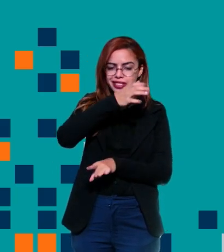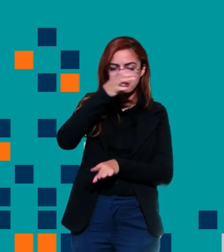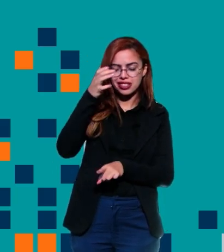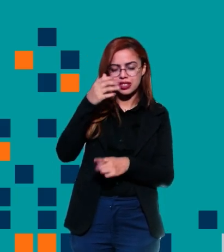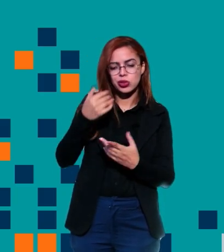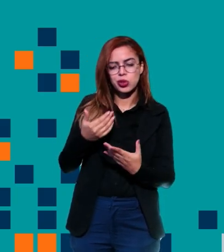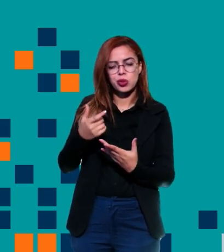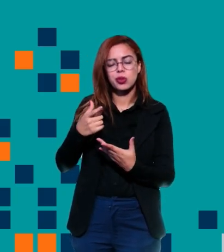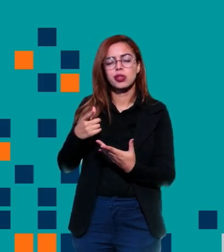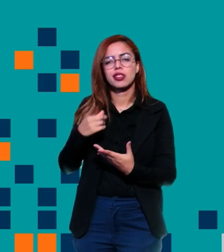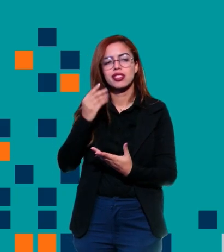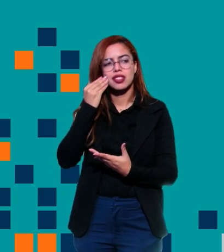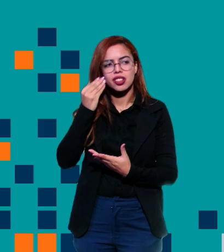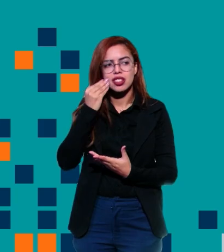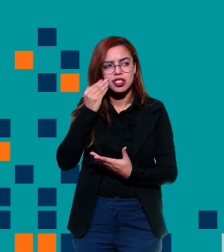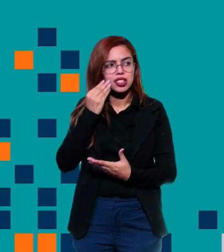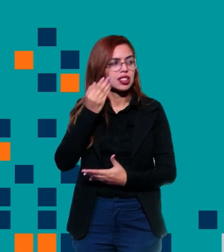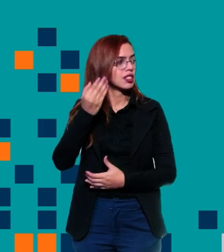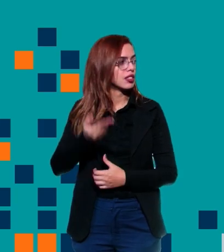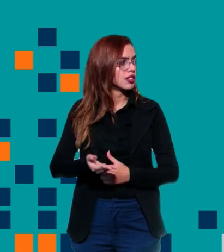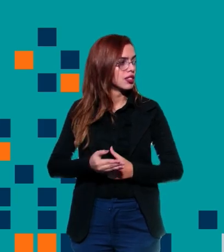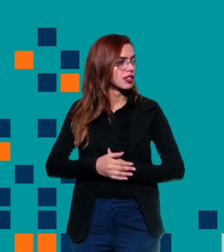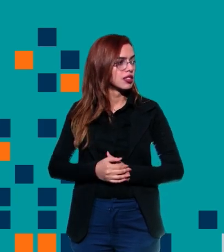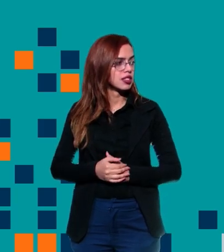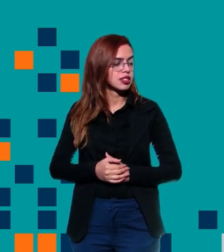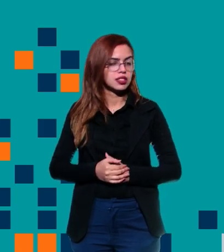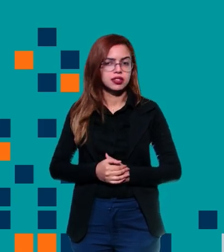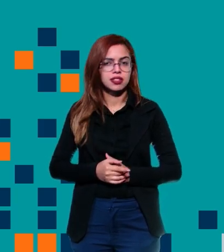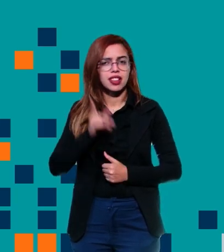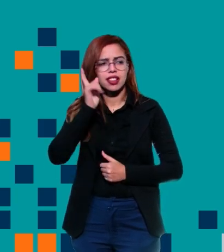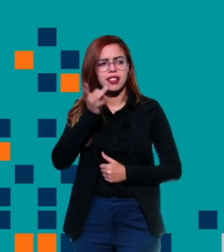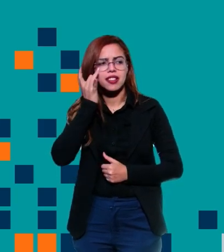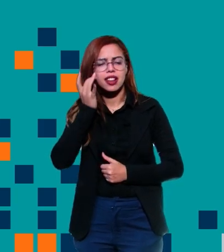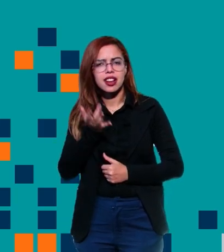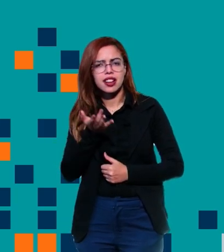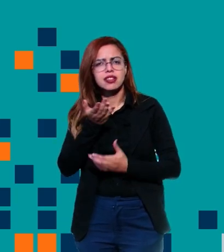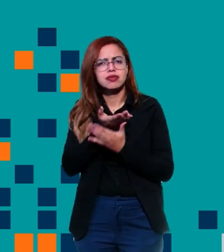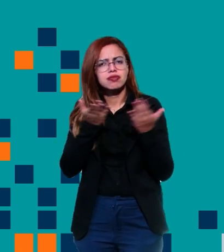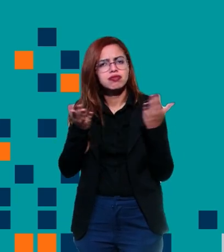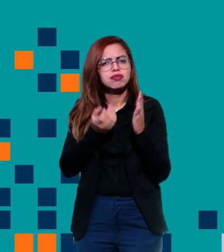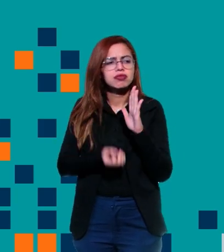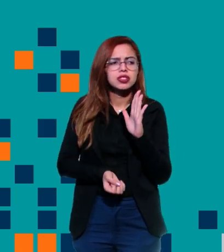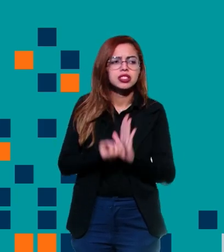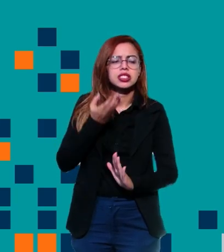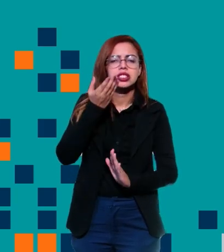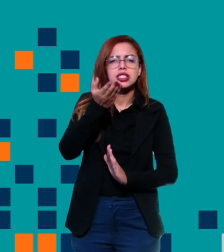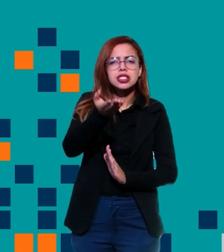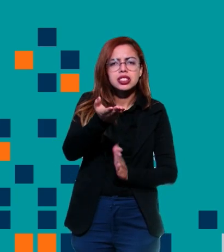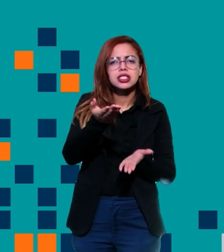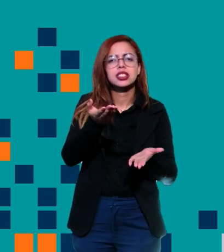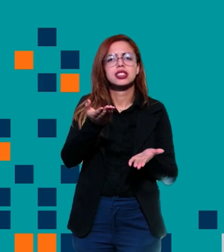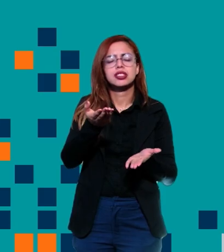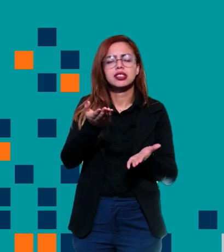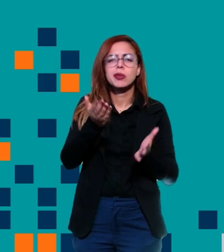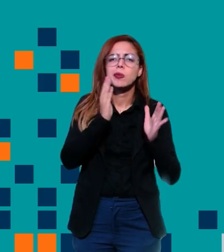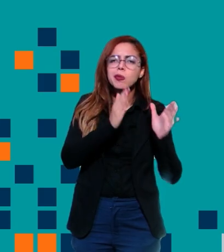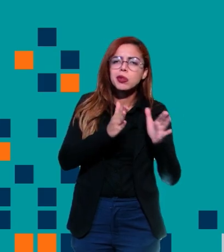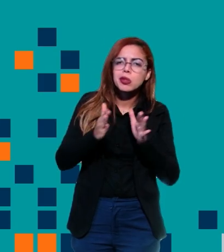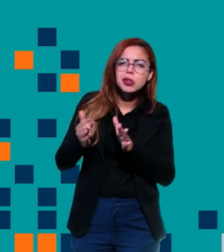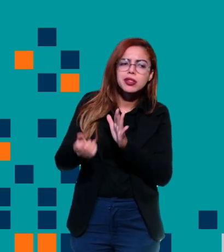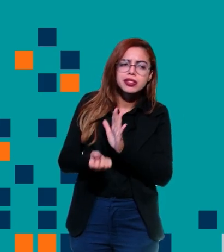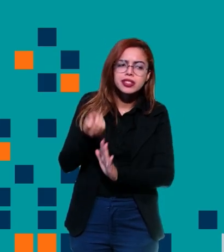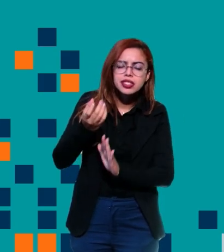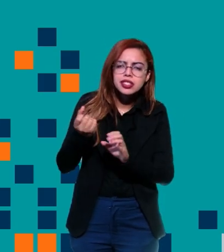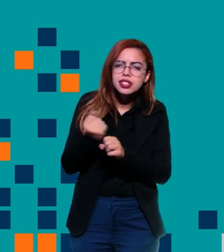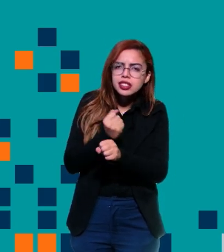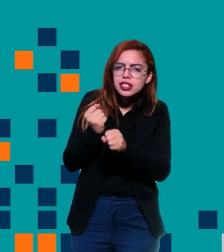De alguma forma, também é muito fácil quando você cria um processo construtivo